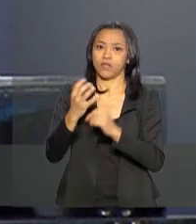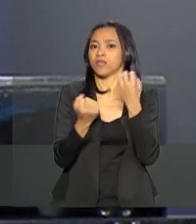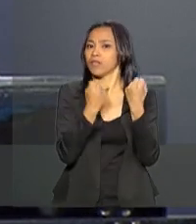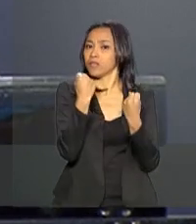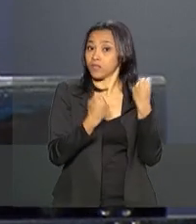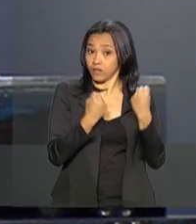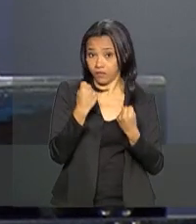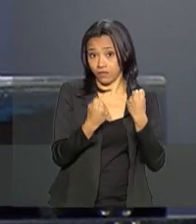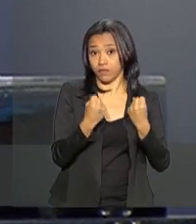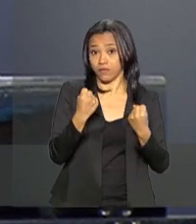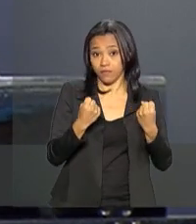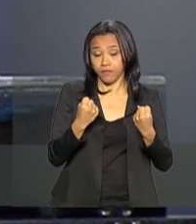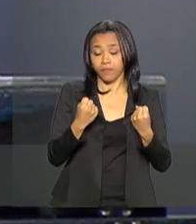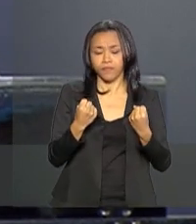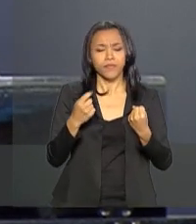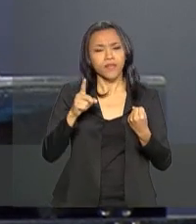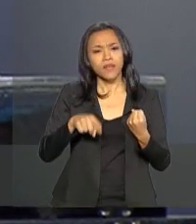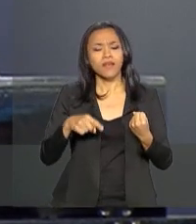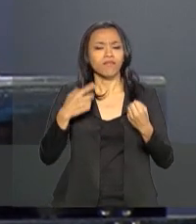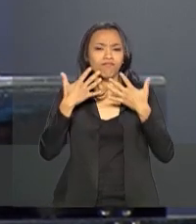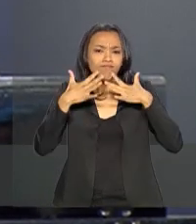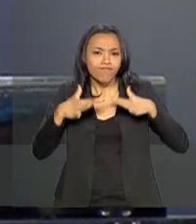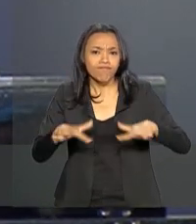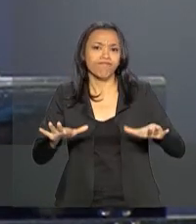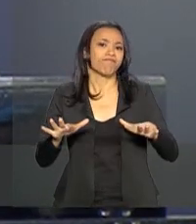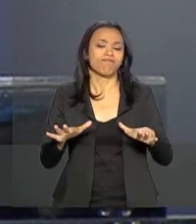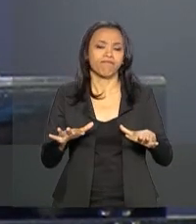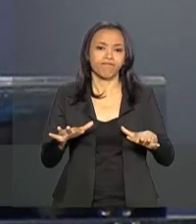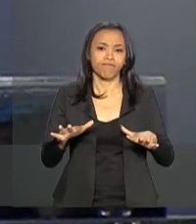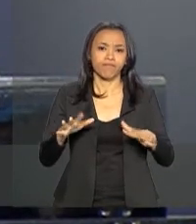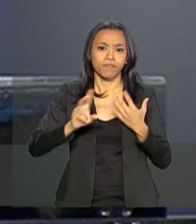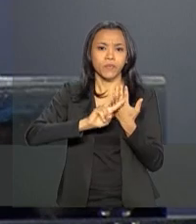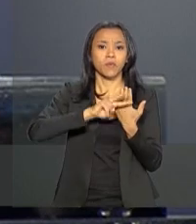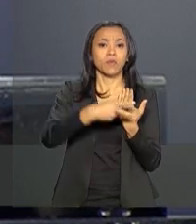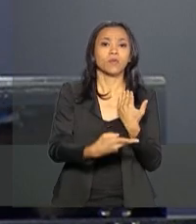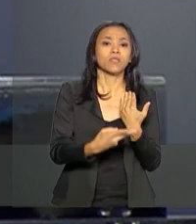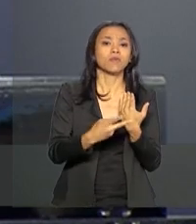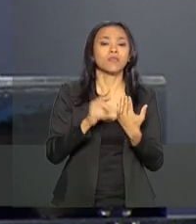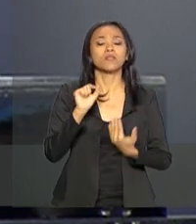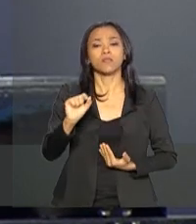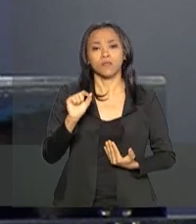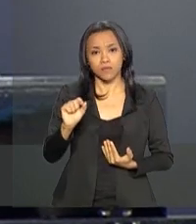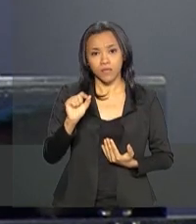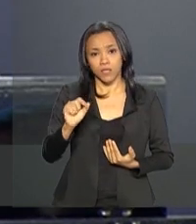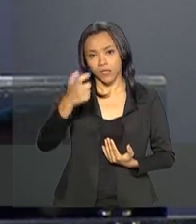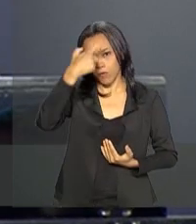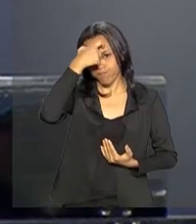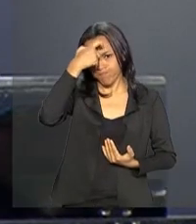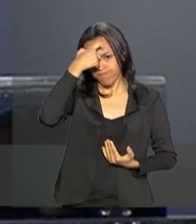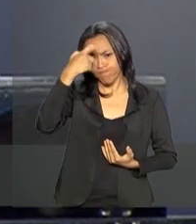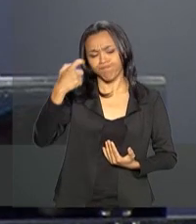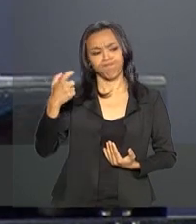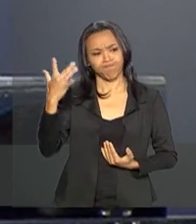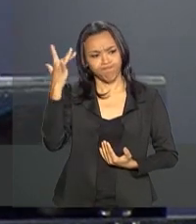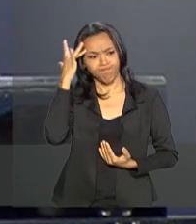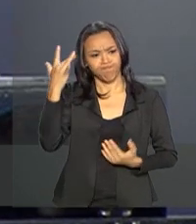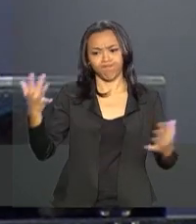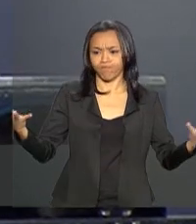né? Que naturalmente é fruto da competência e da dedicação da